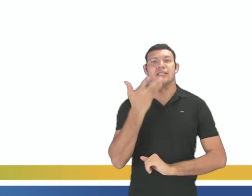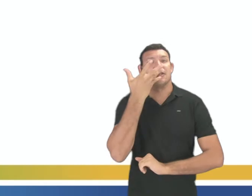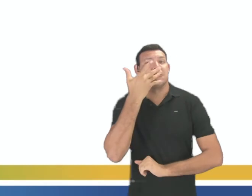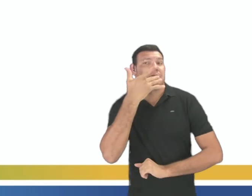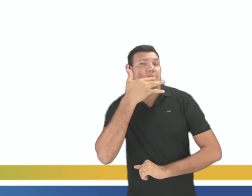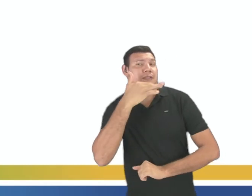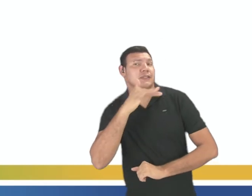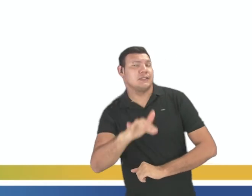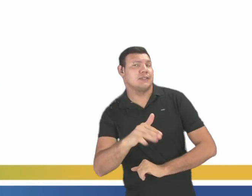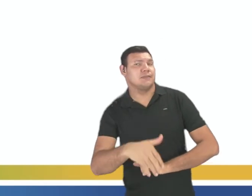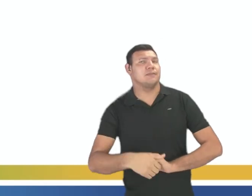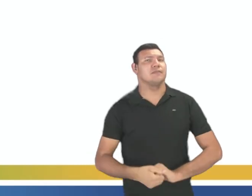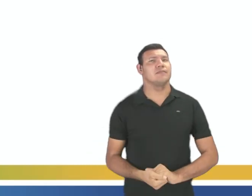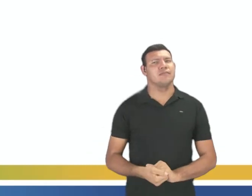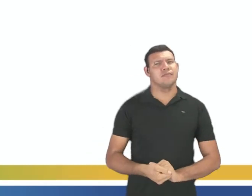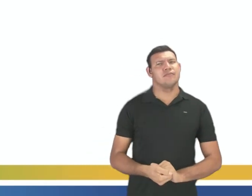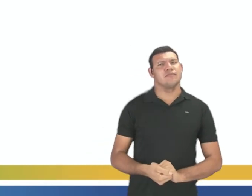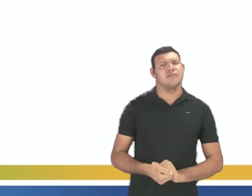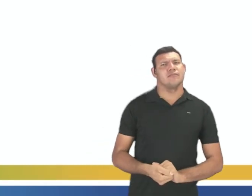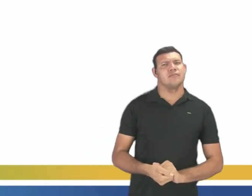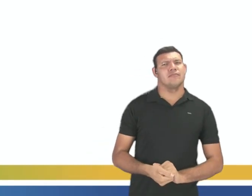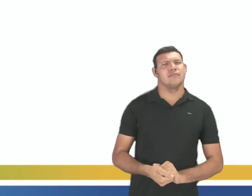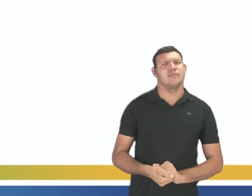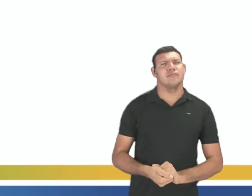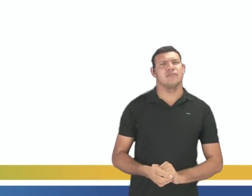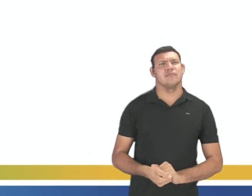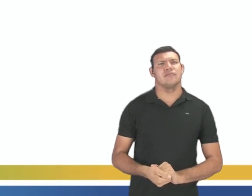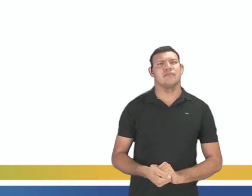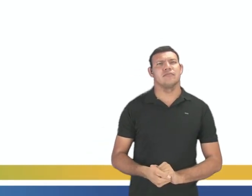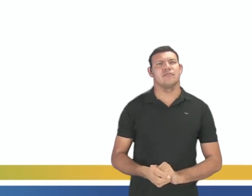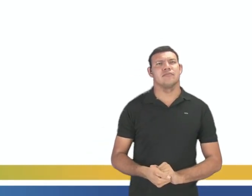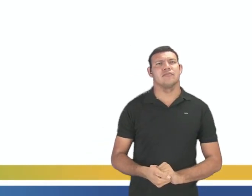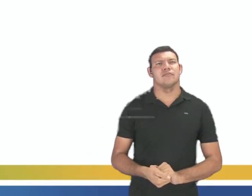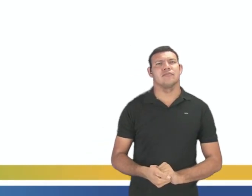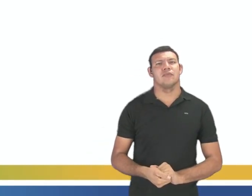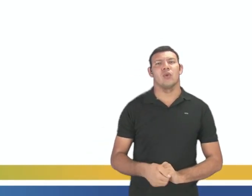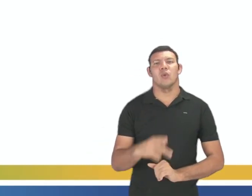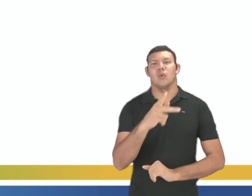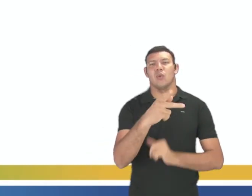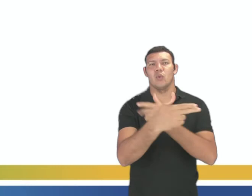certo? Então, the children é a mesma coisa que they e o pronome objeto